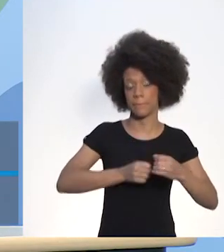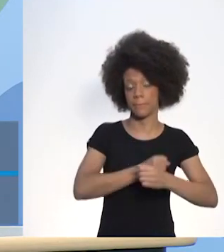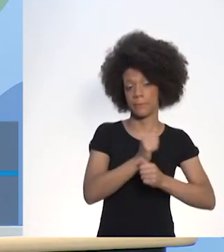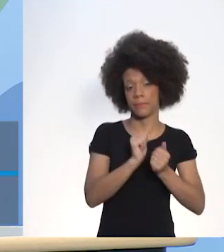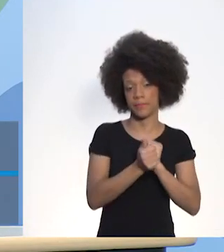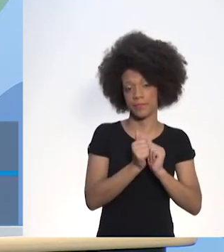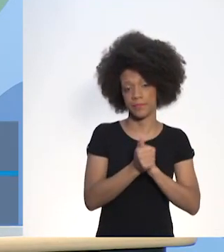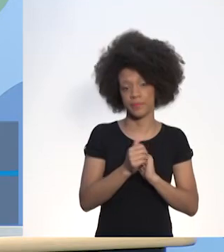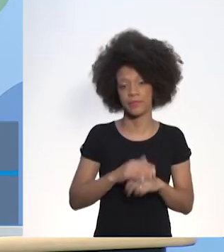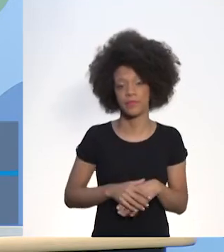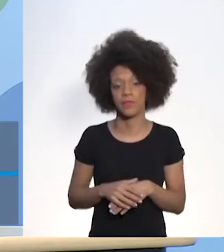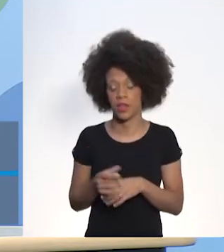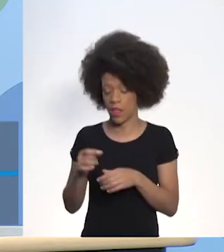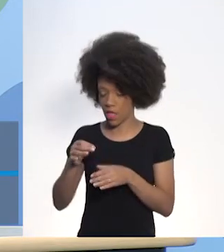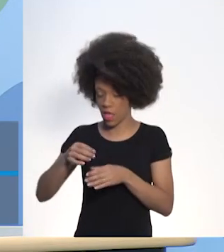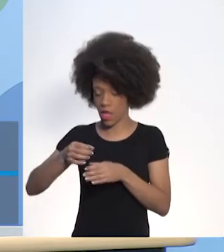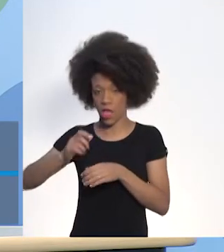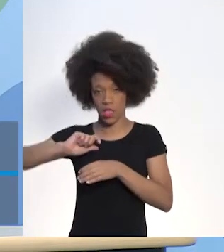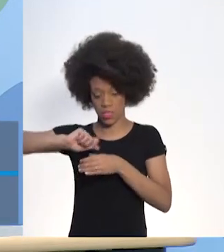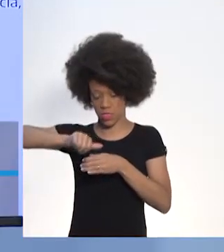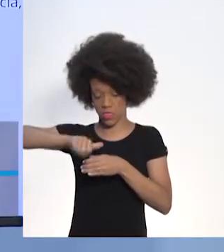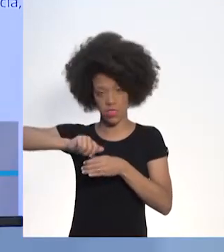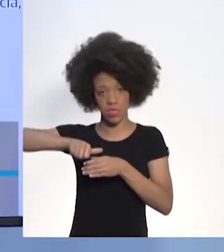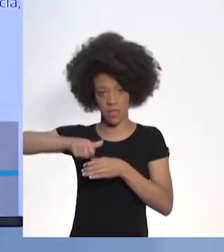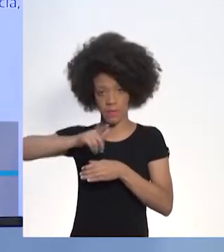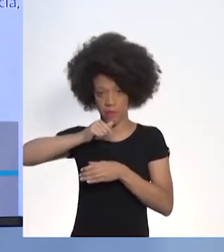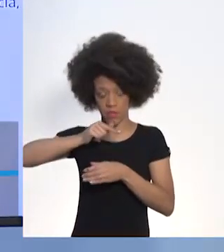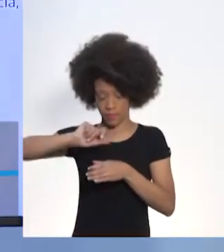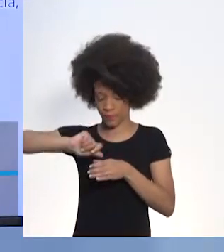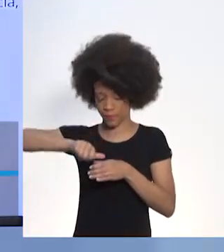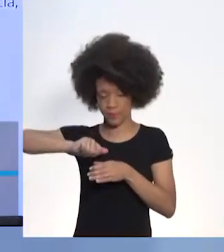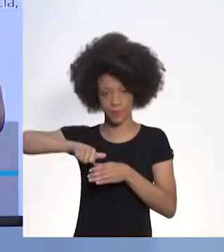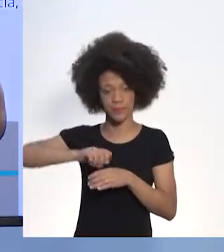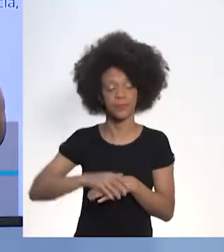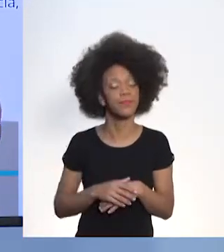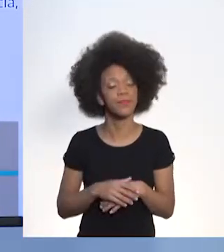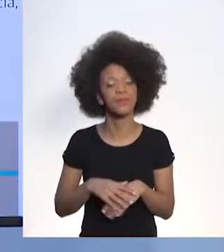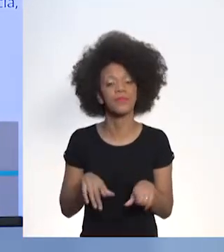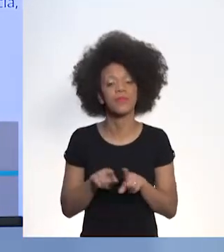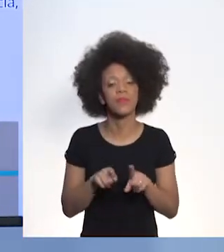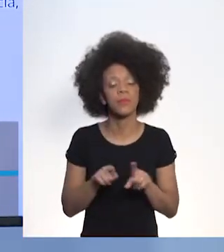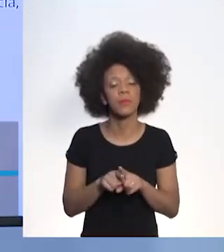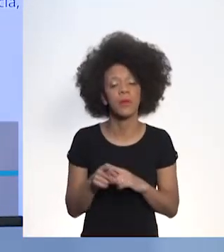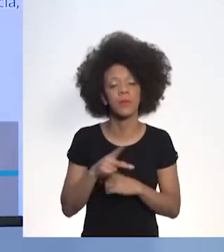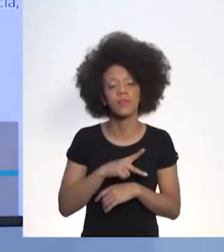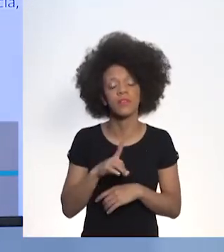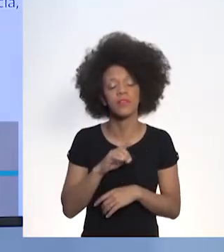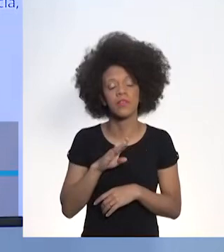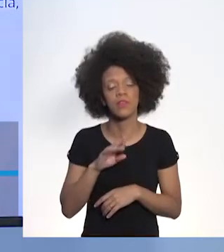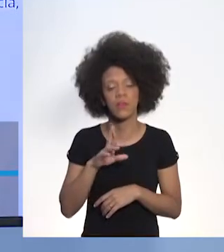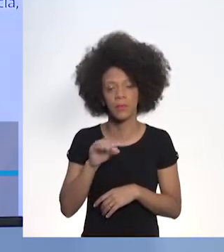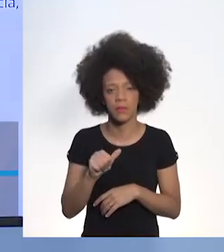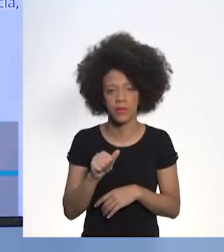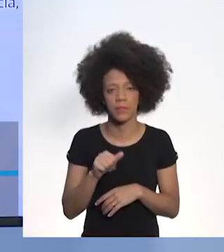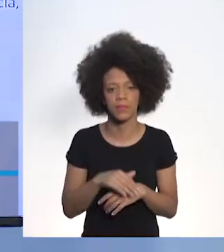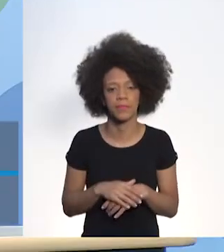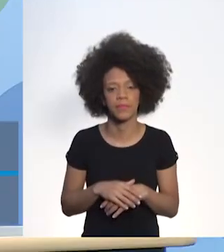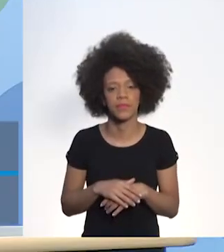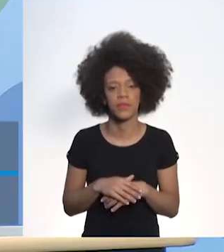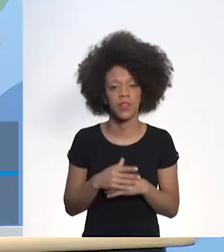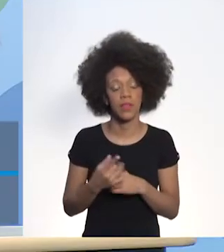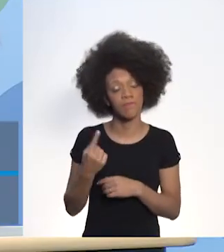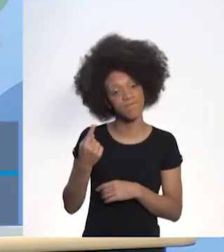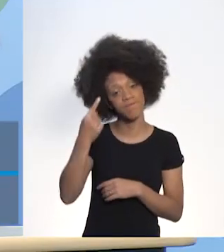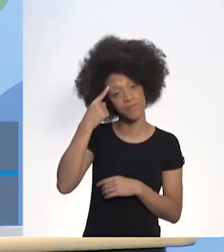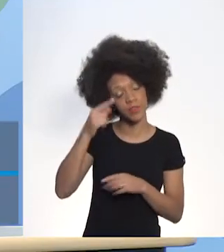minha garrafa. Isso aí, a face da tampinha, né, na verdade. Exato. Né? Isso, muito bem. Os alunos da Pro Débora trouxeram a ideia